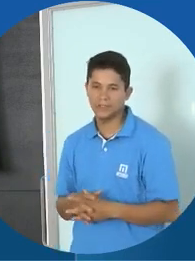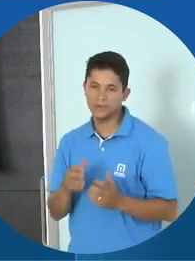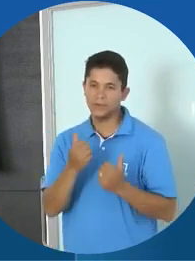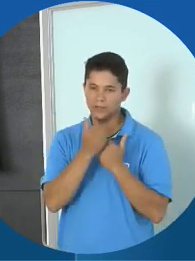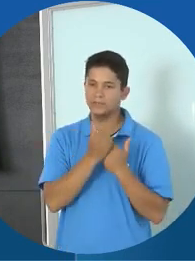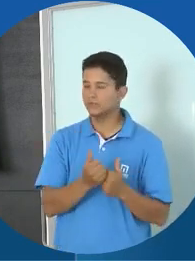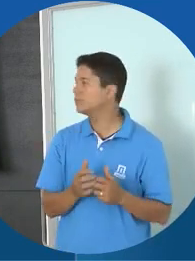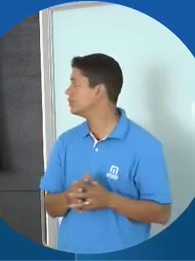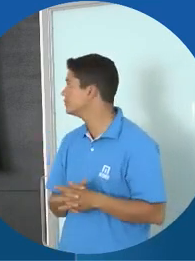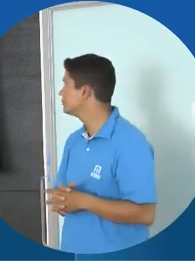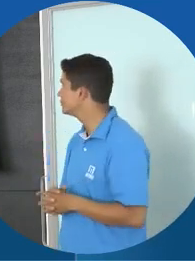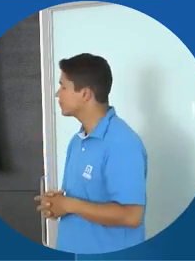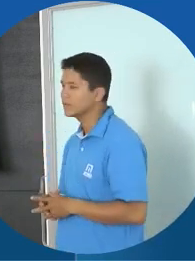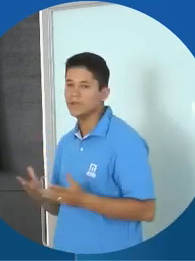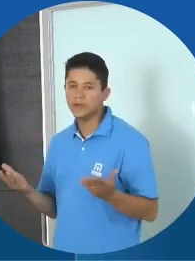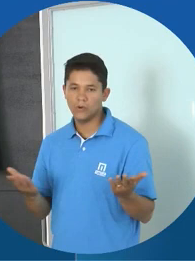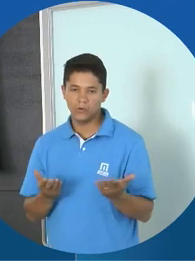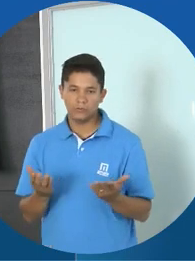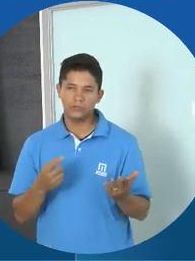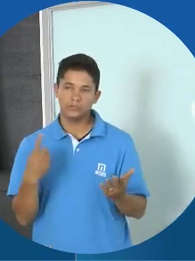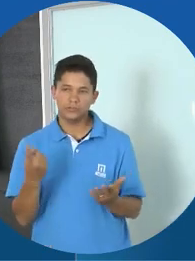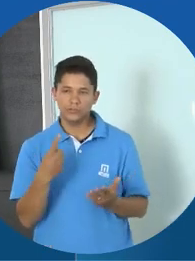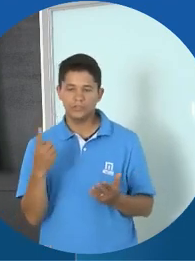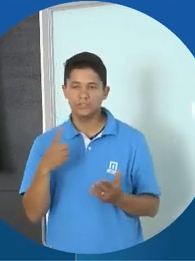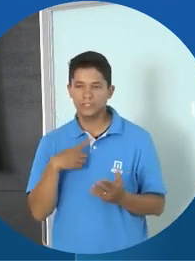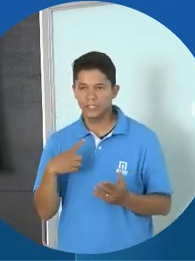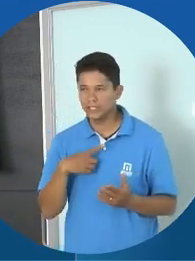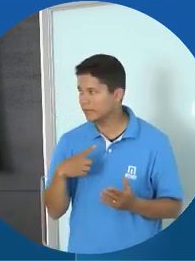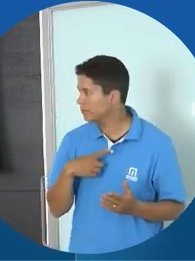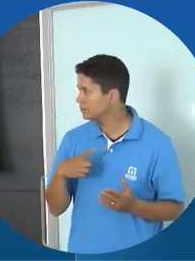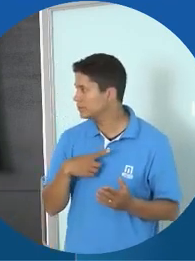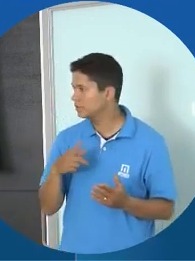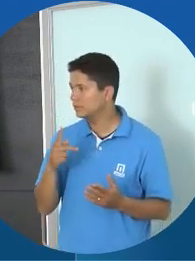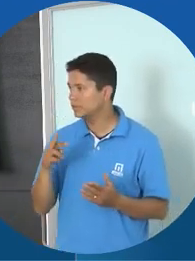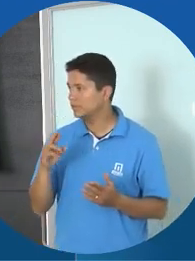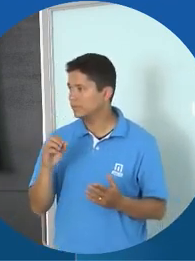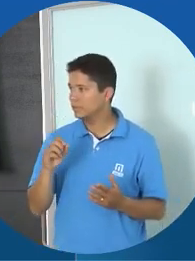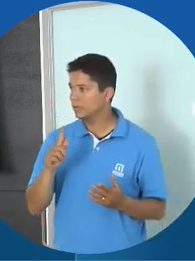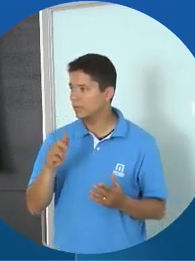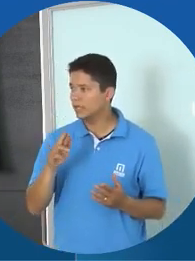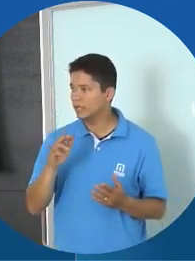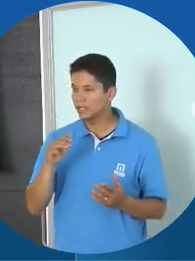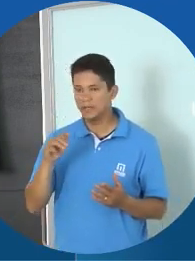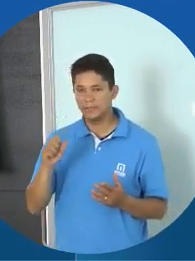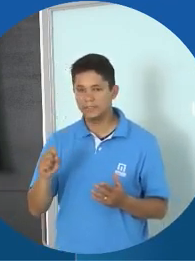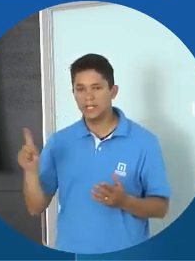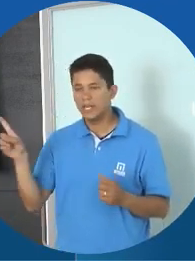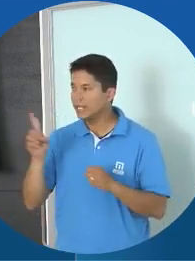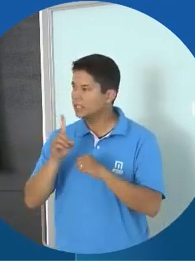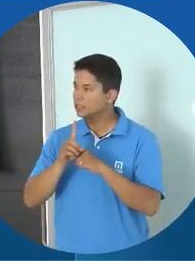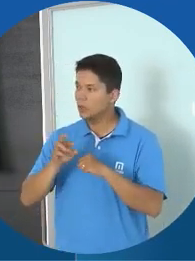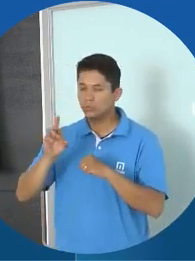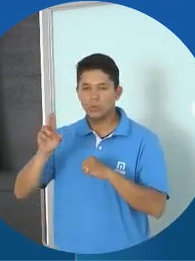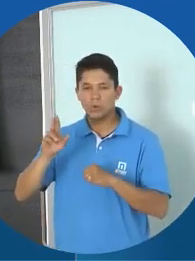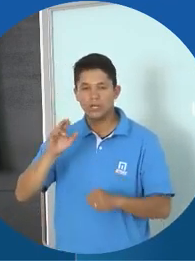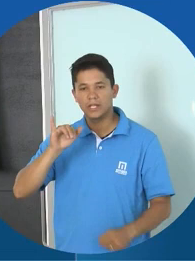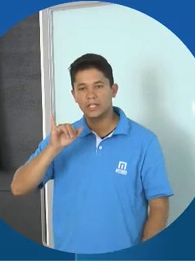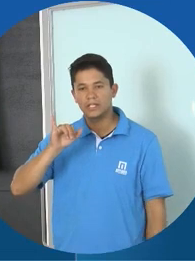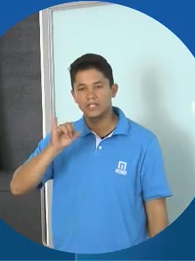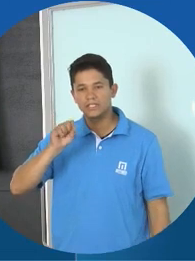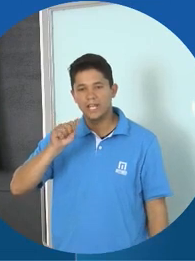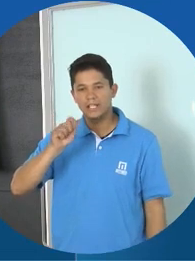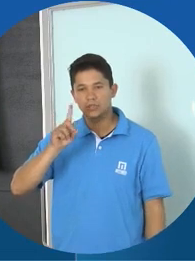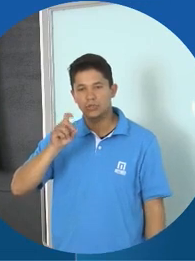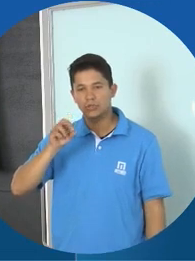programas, até no momento a Isadora, a doutora Isadora está aqui, que nós estamos desenvolvendo uma pesquisa com a Universidade de